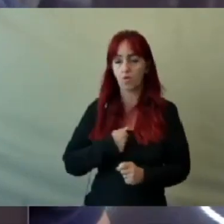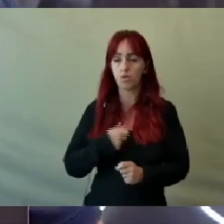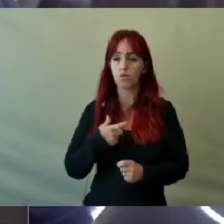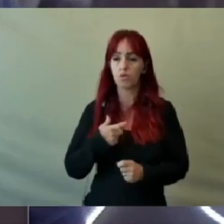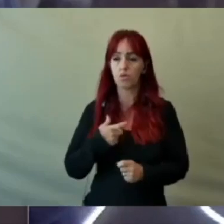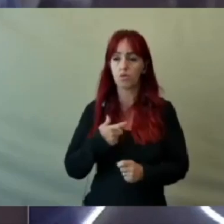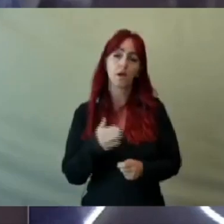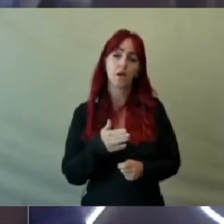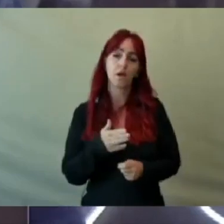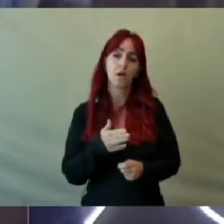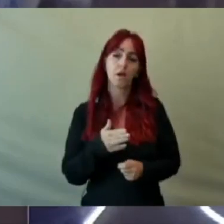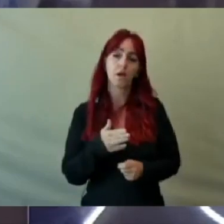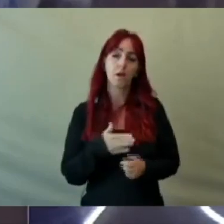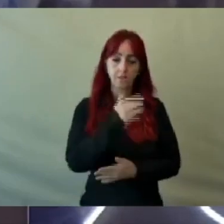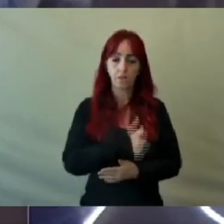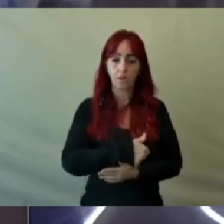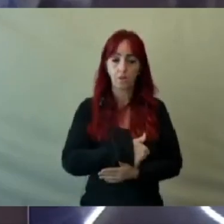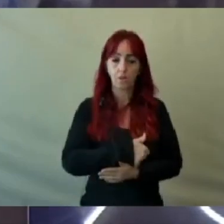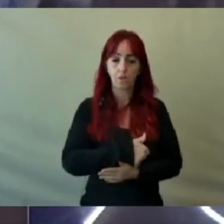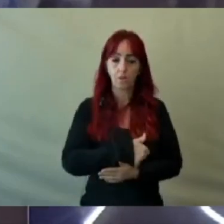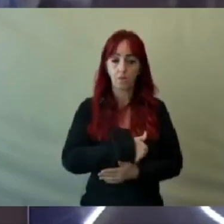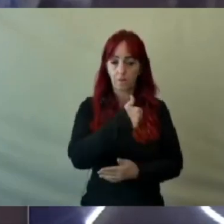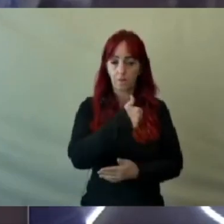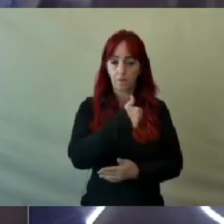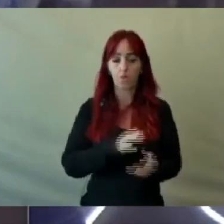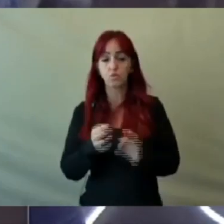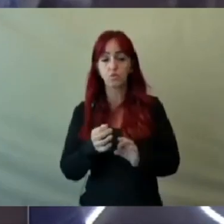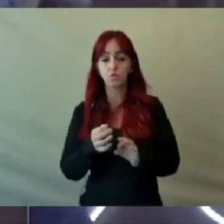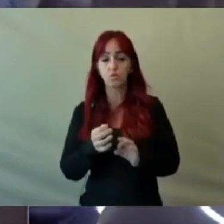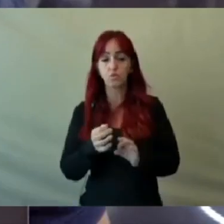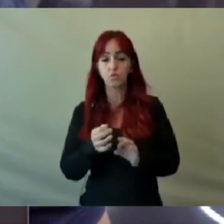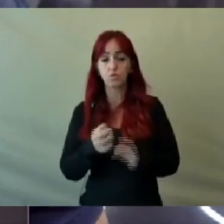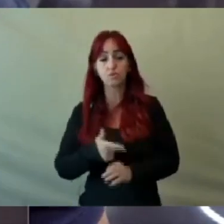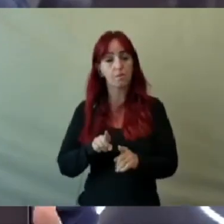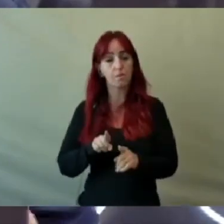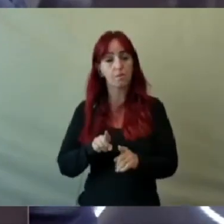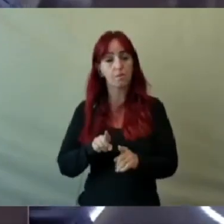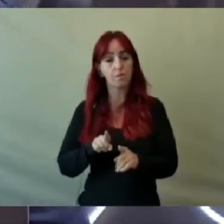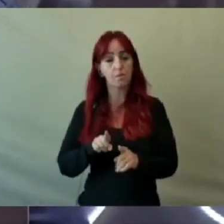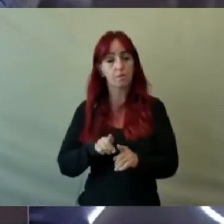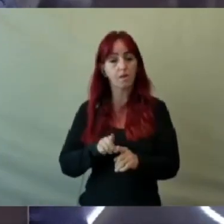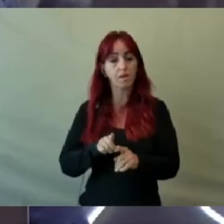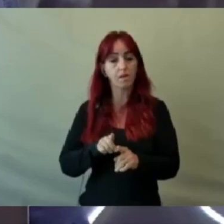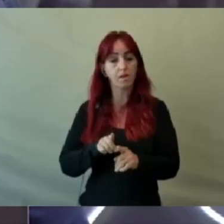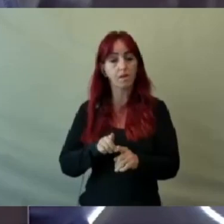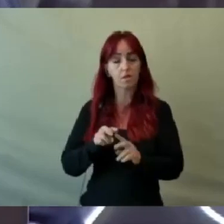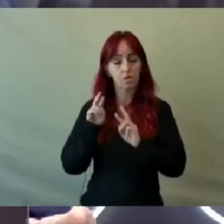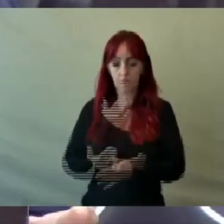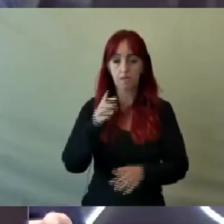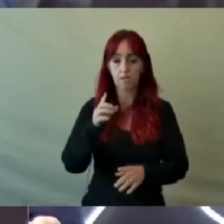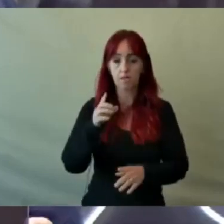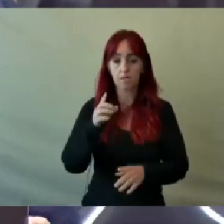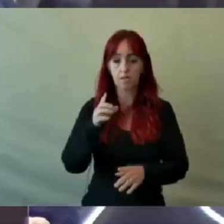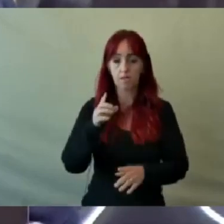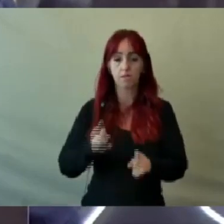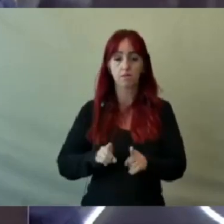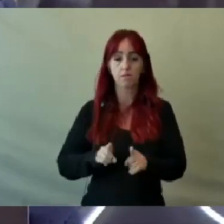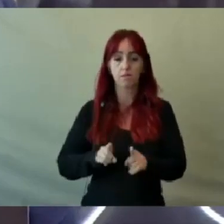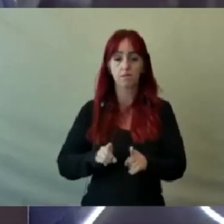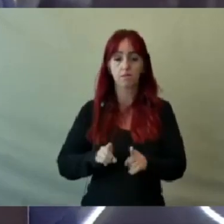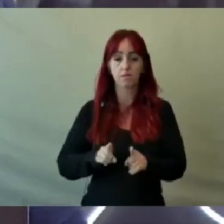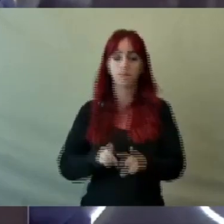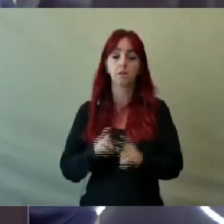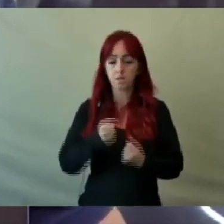e ser sancionado pelo prefeito um projeto contra o etarismo qualquer idade